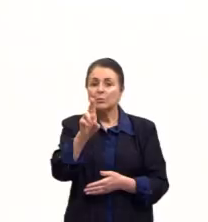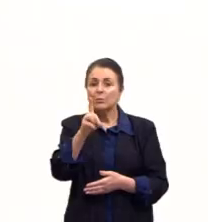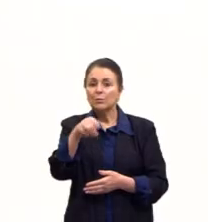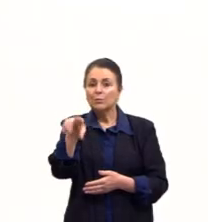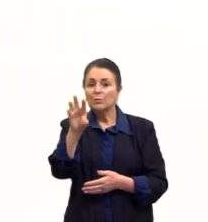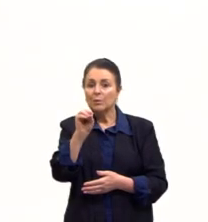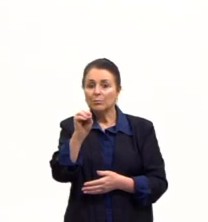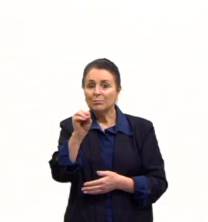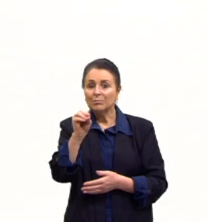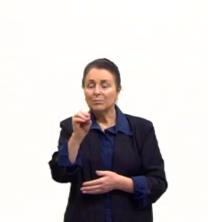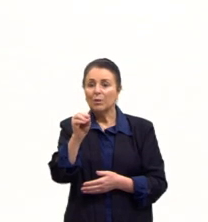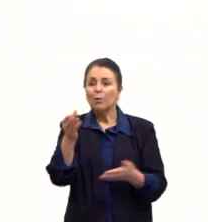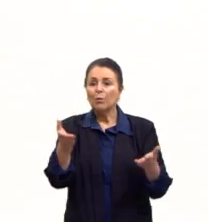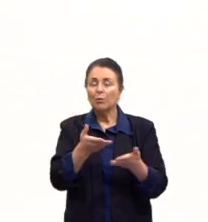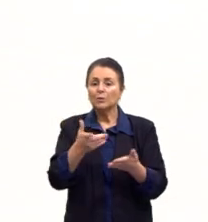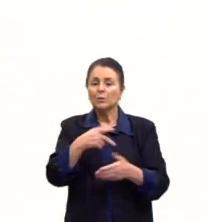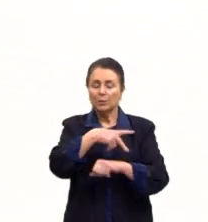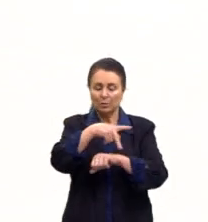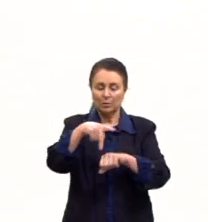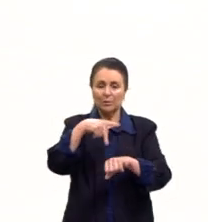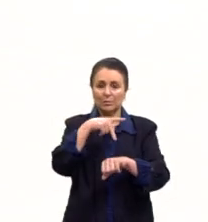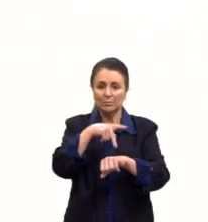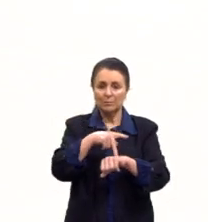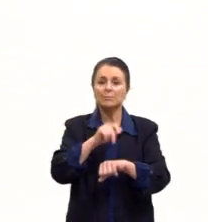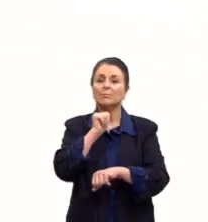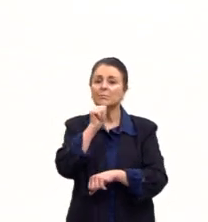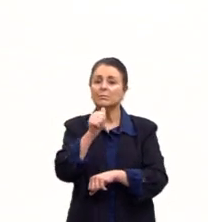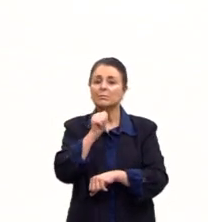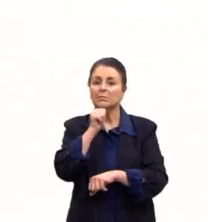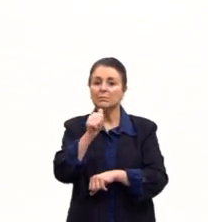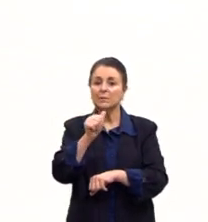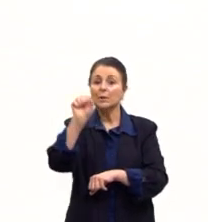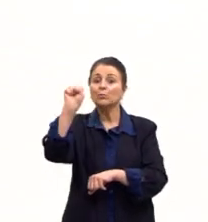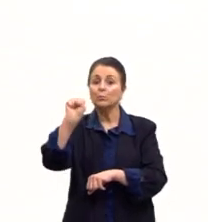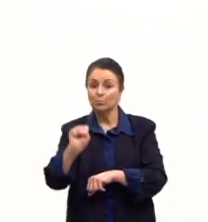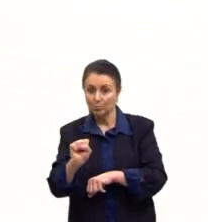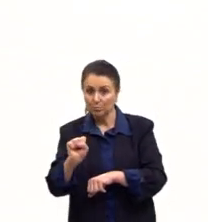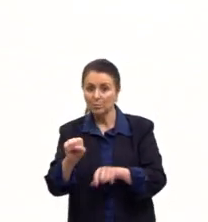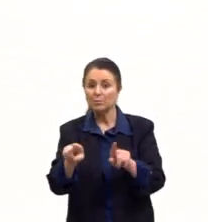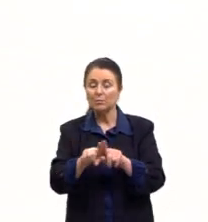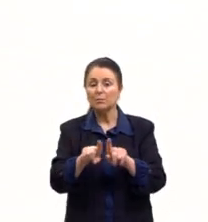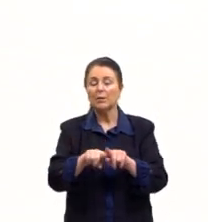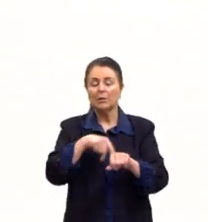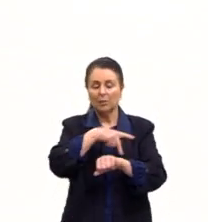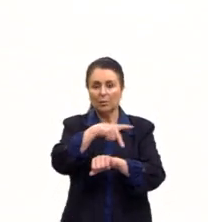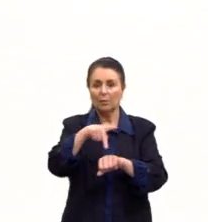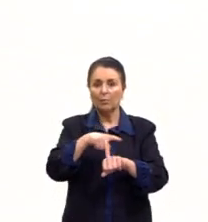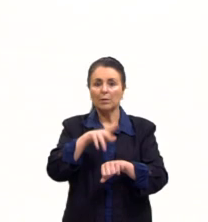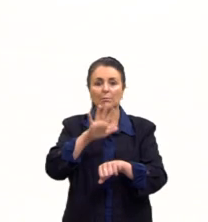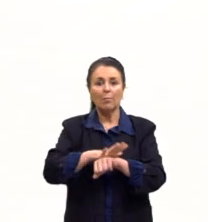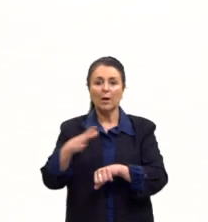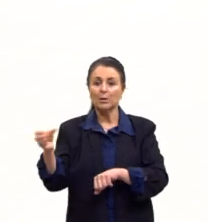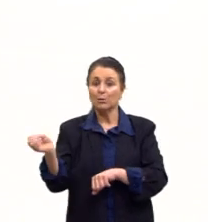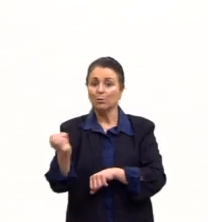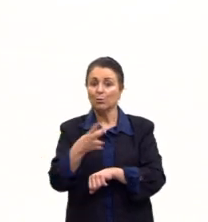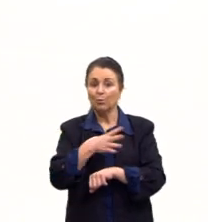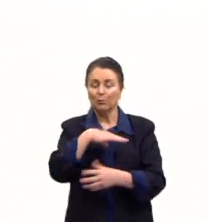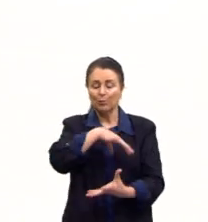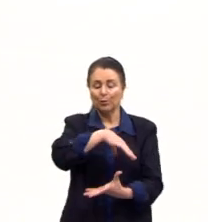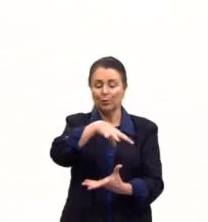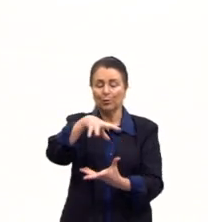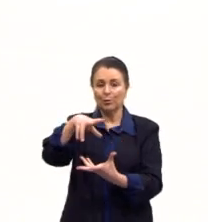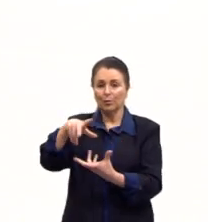Sudão Então hoje nós temos o país a partir do Sudão nós temos o Sudão do Sul O que é o país mais novo que nós temos aí no